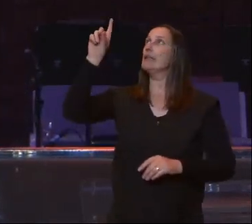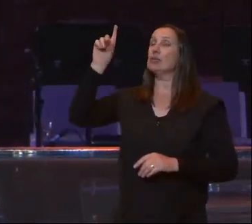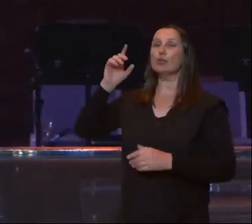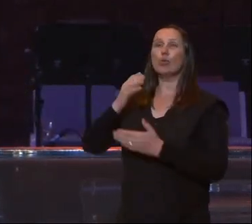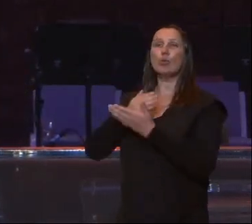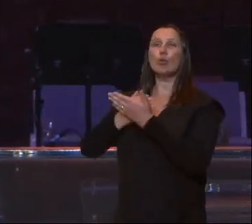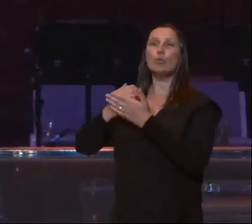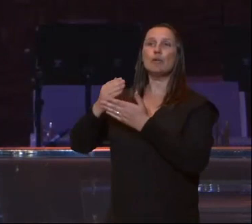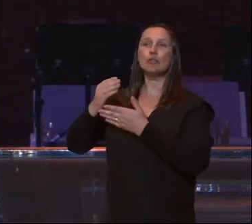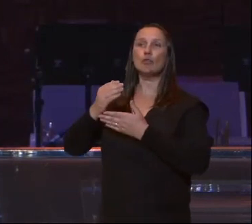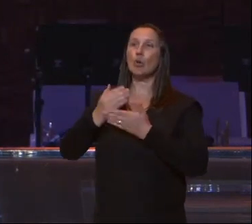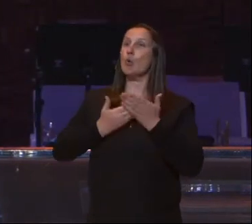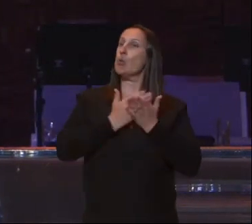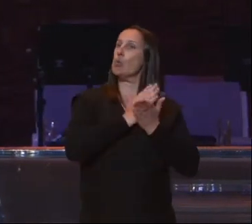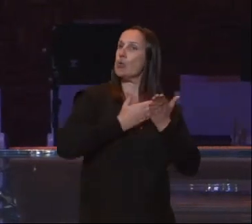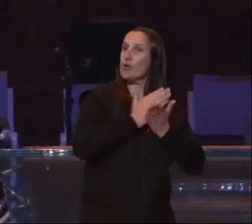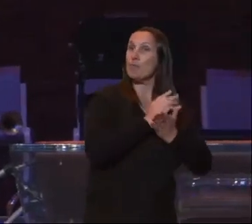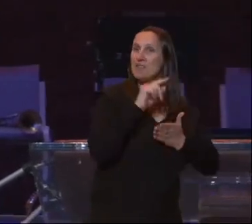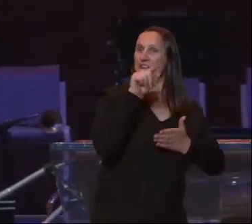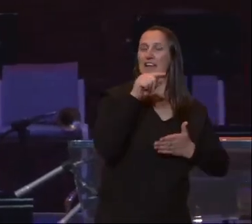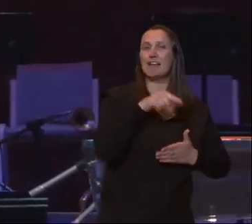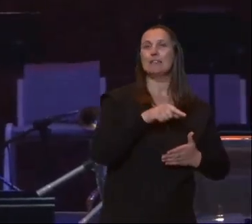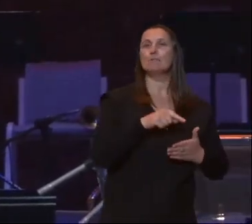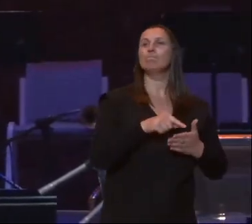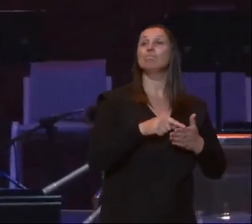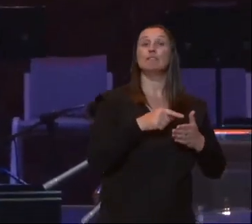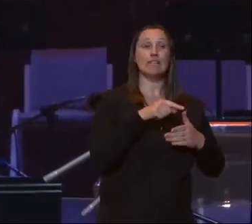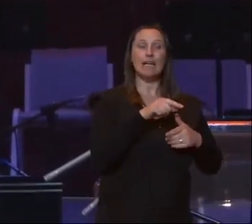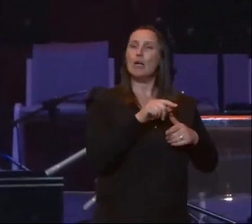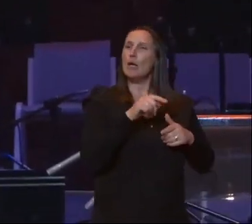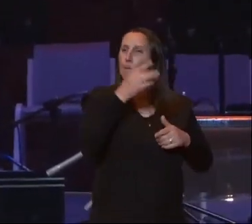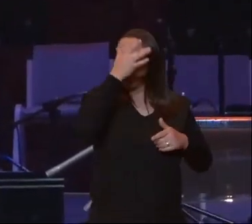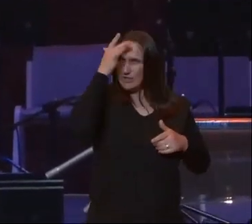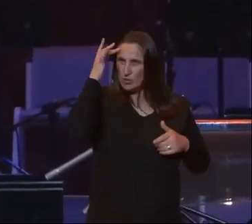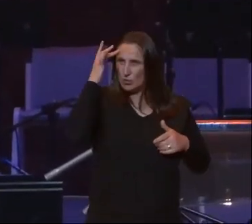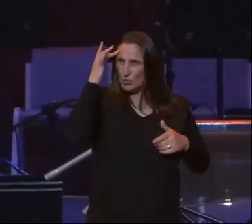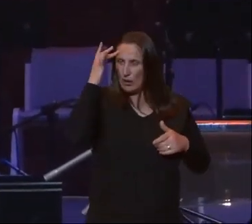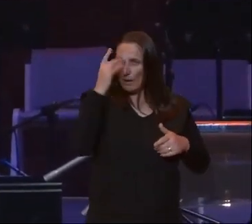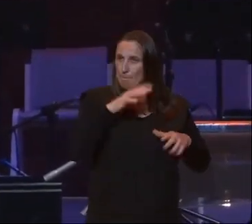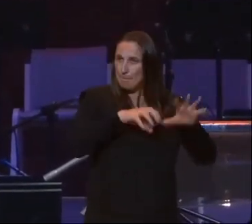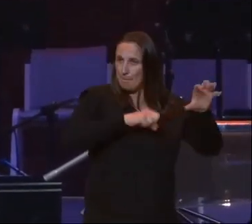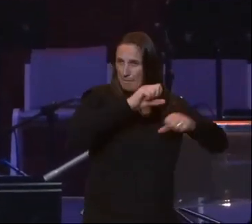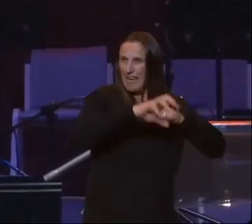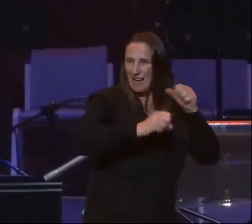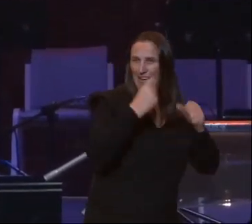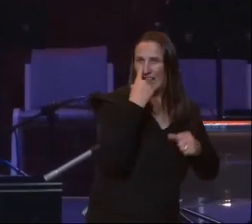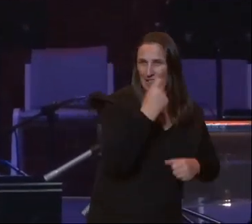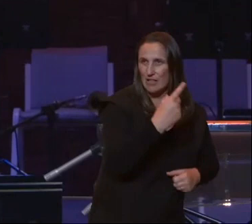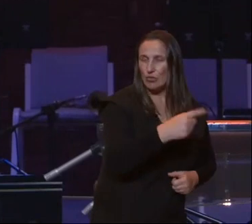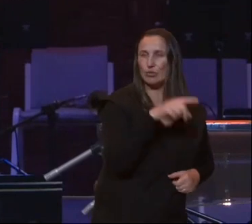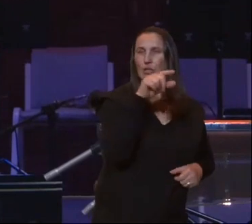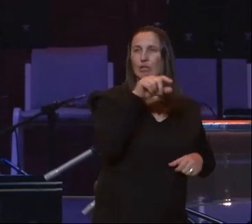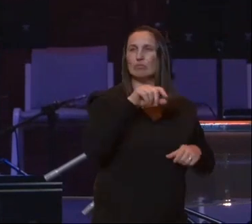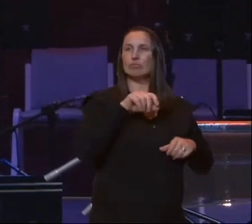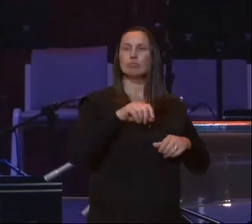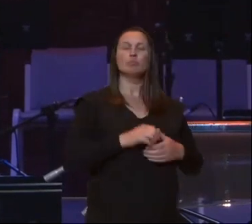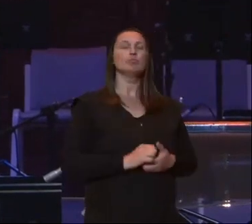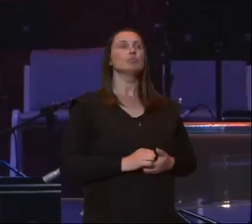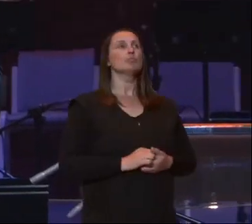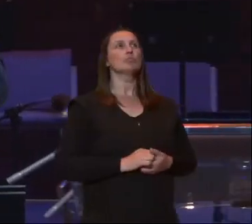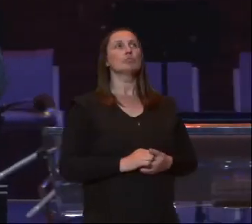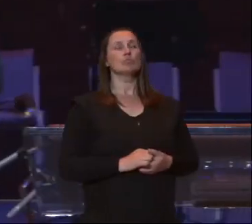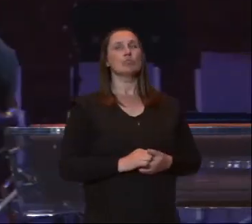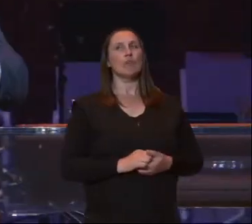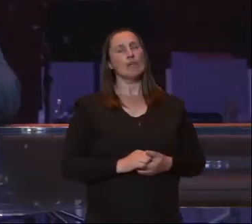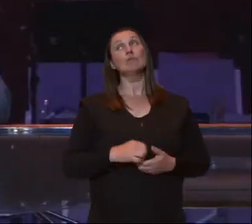ele profundamente de fazer algo pelos carrinheiros que passavam na frente da sua casa. E aí um